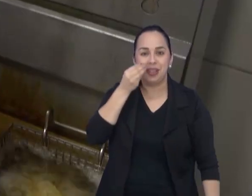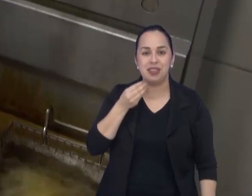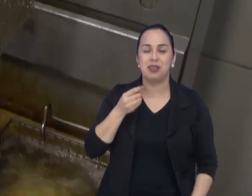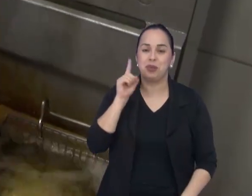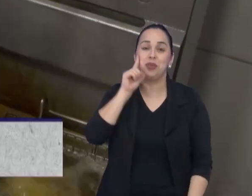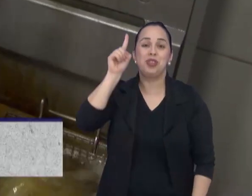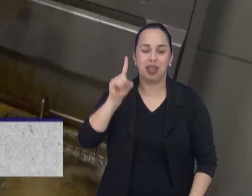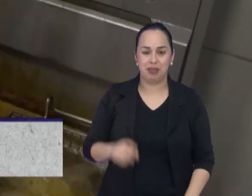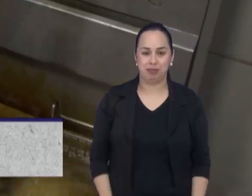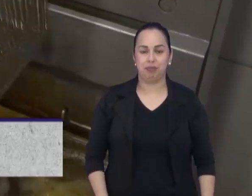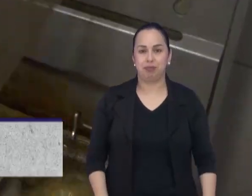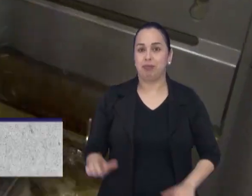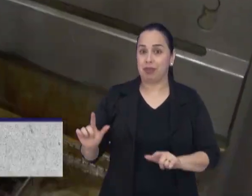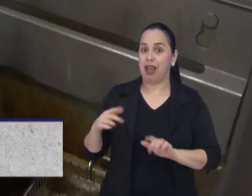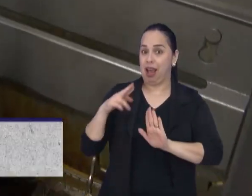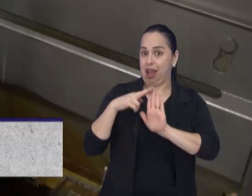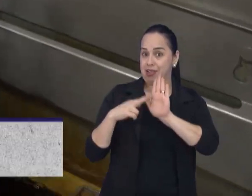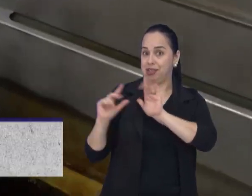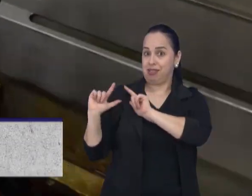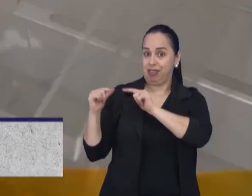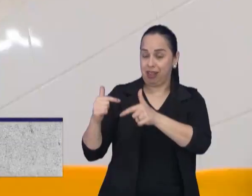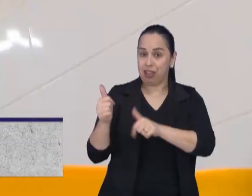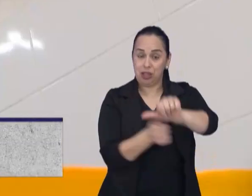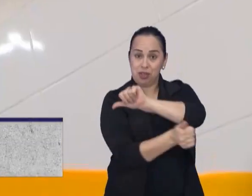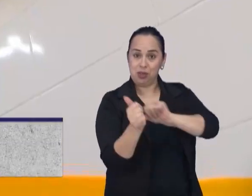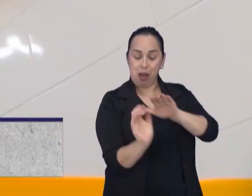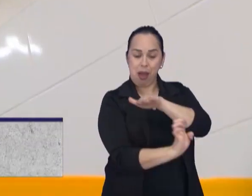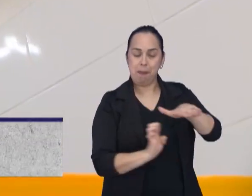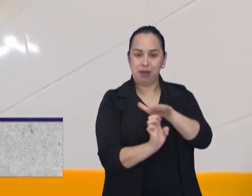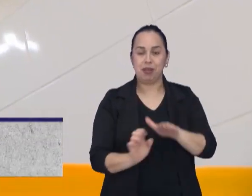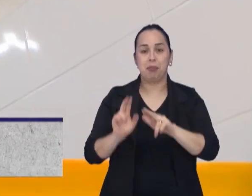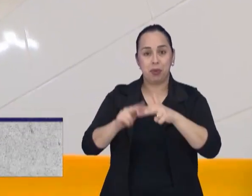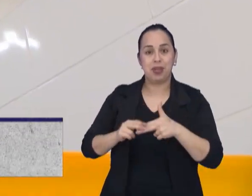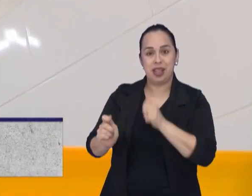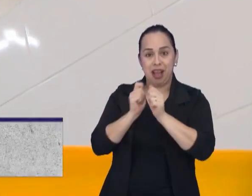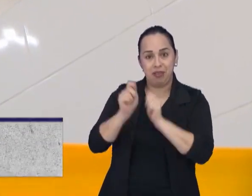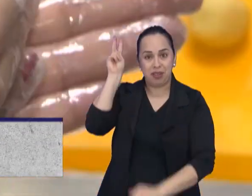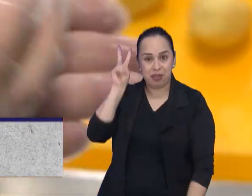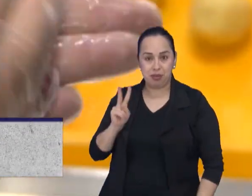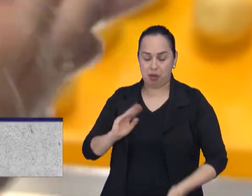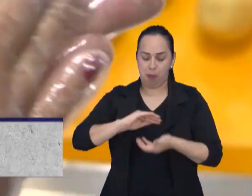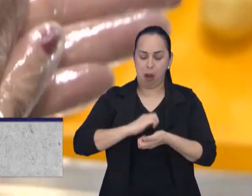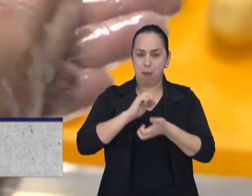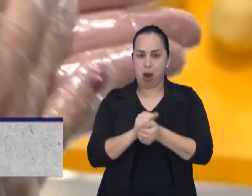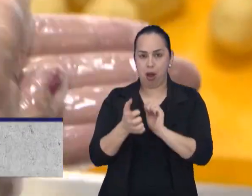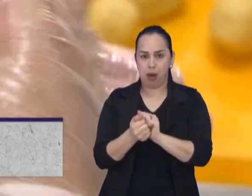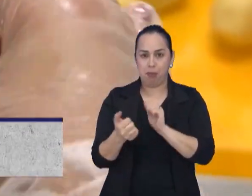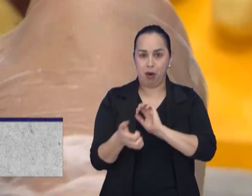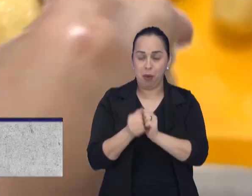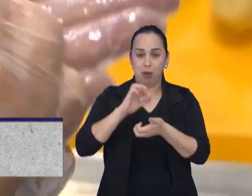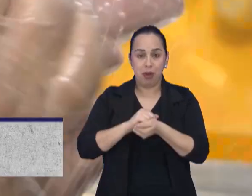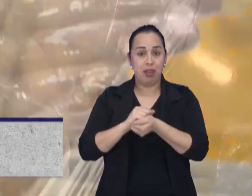A receita familiar que virou ideia de negócio. A Vanessa Nascimento colocou a mão na massa e conheceu uma empresa